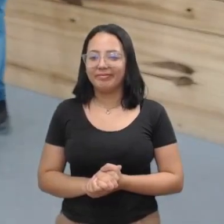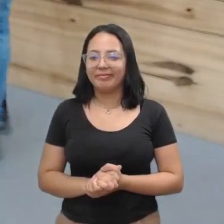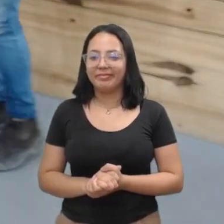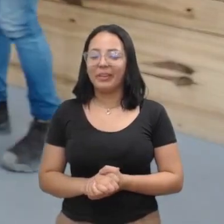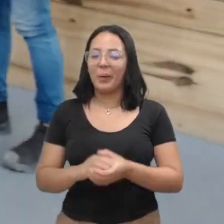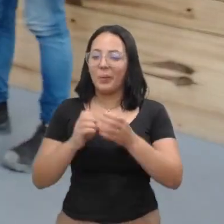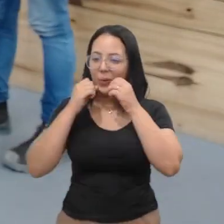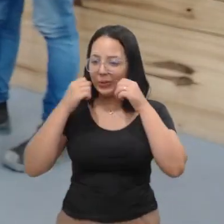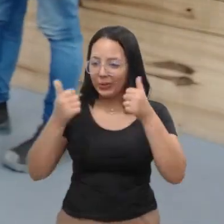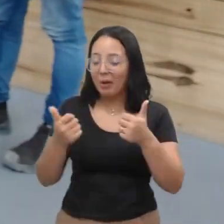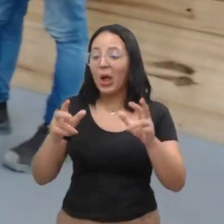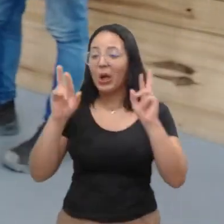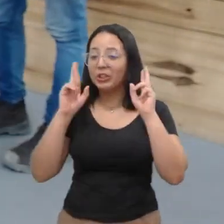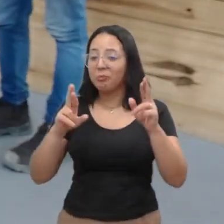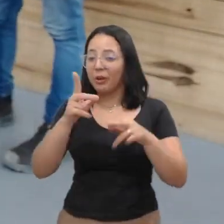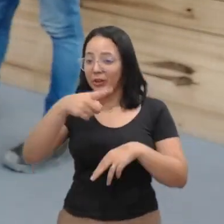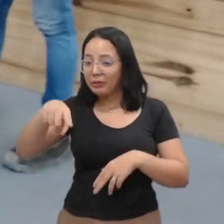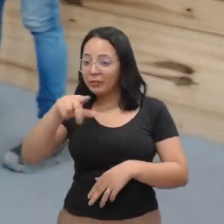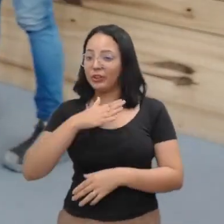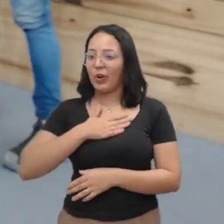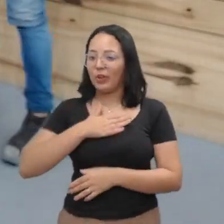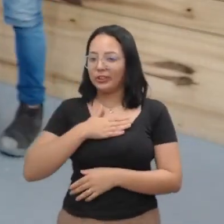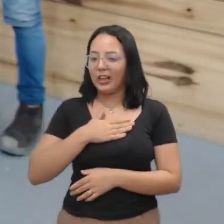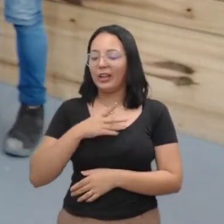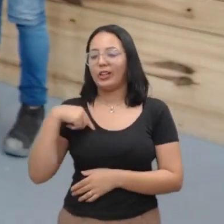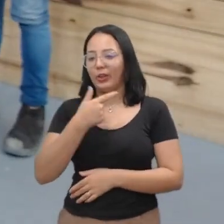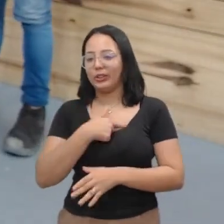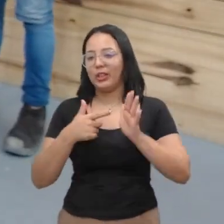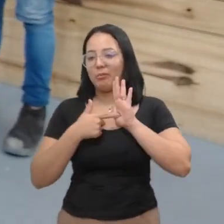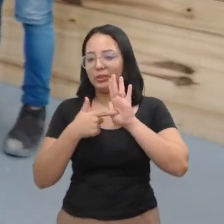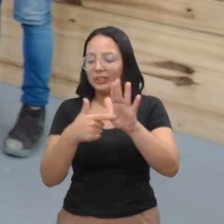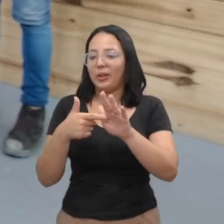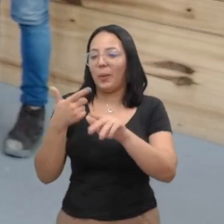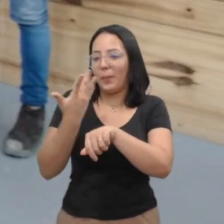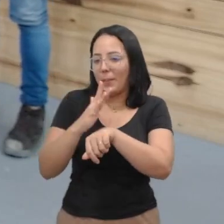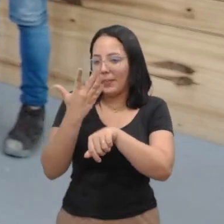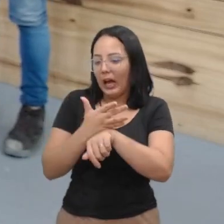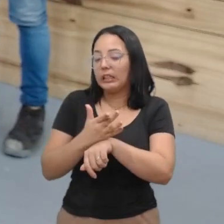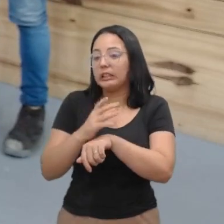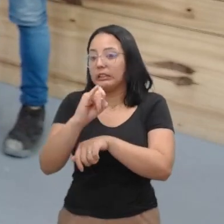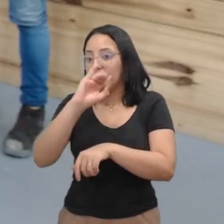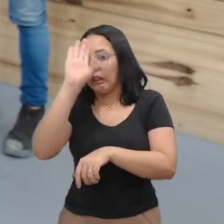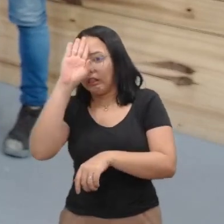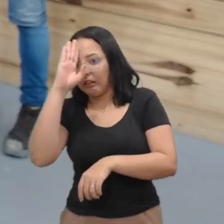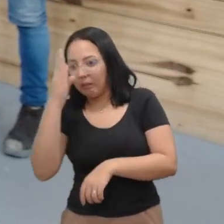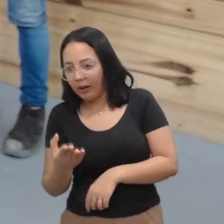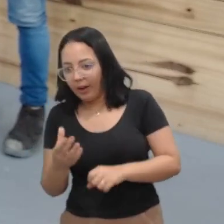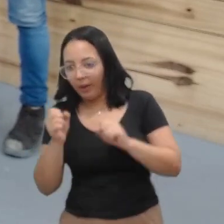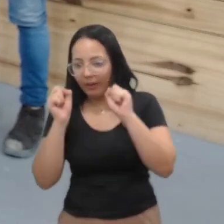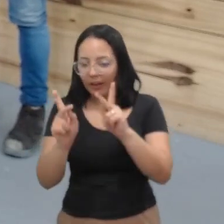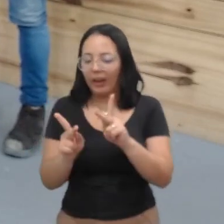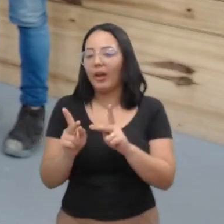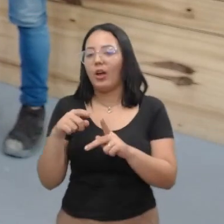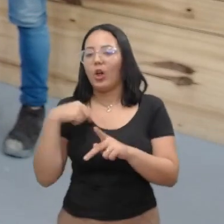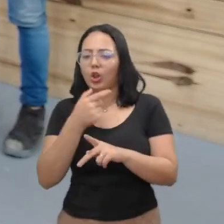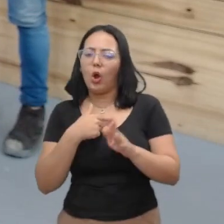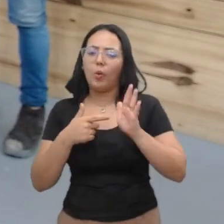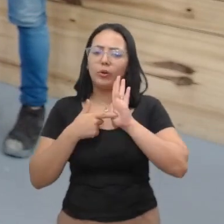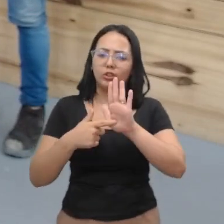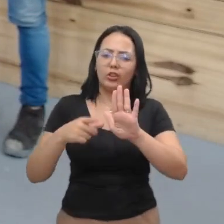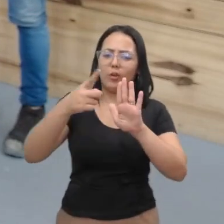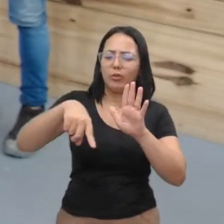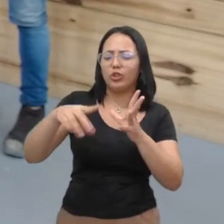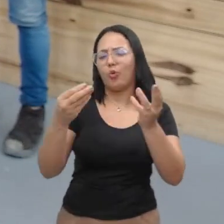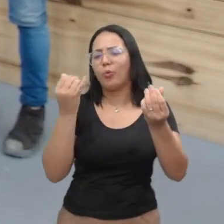Muito bem, gente. Espero que vocês tenham gostado da nossa demonstração prática em caso de desmaio, né, onde nós trouxemos aqui